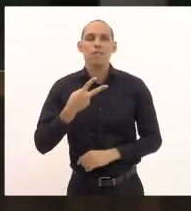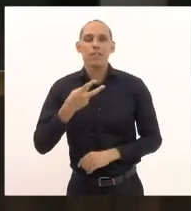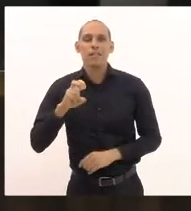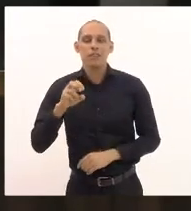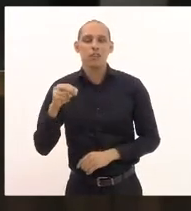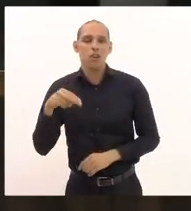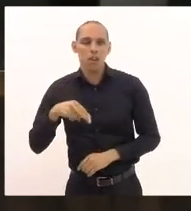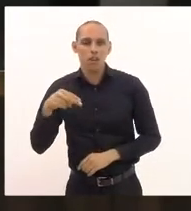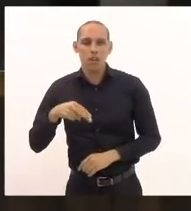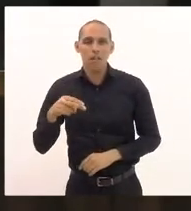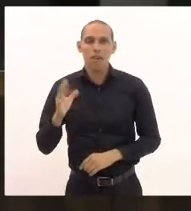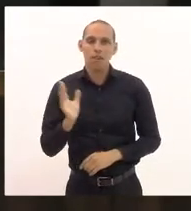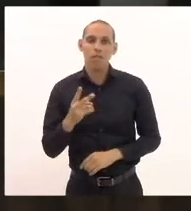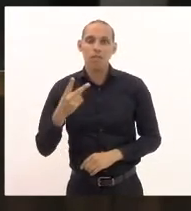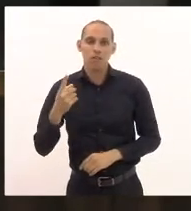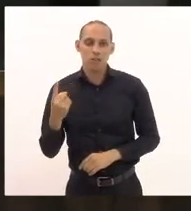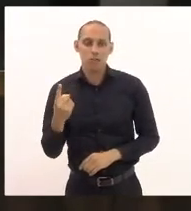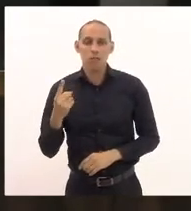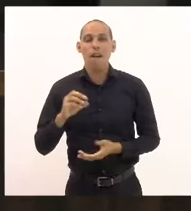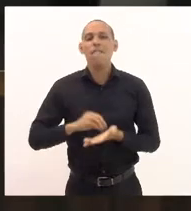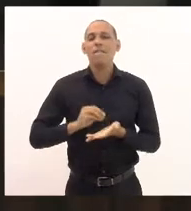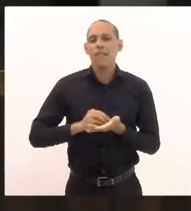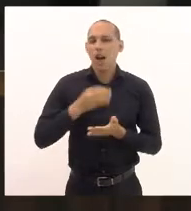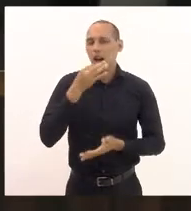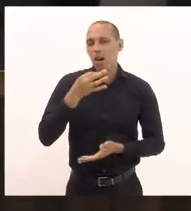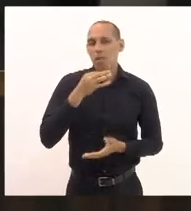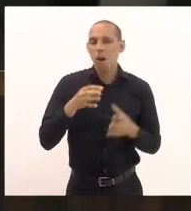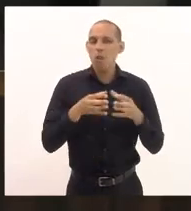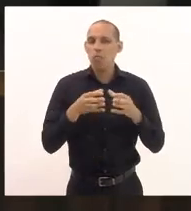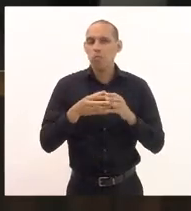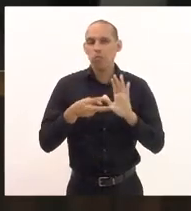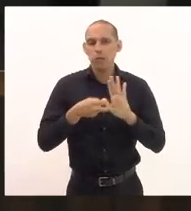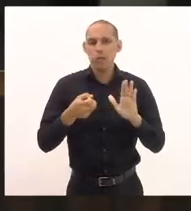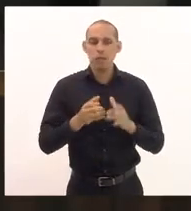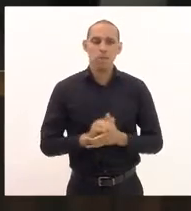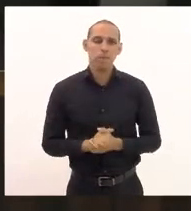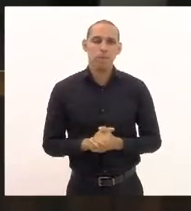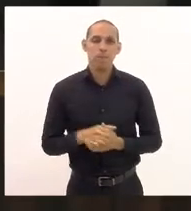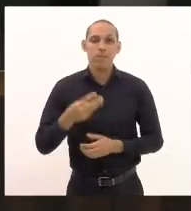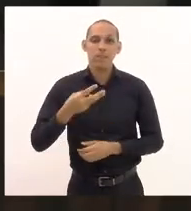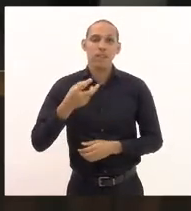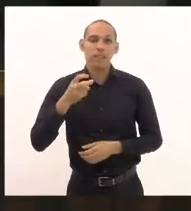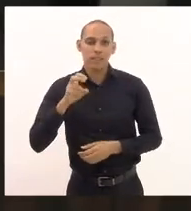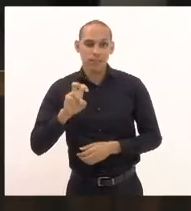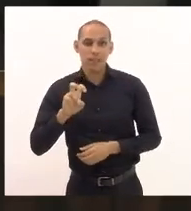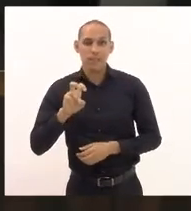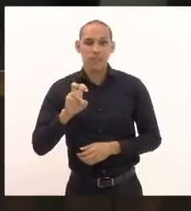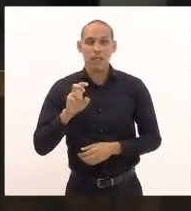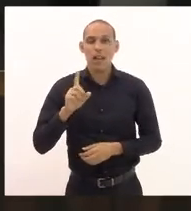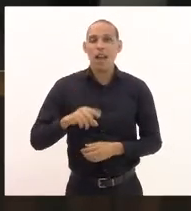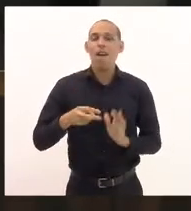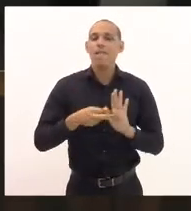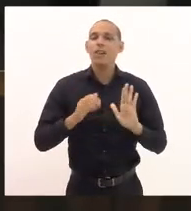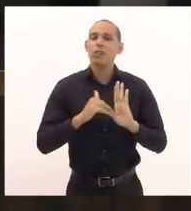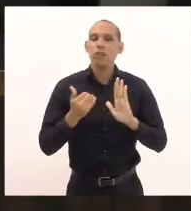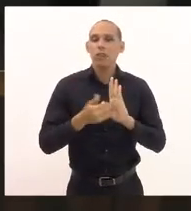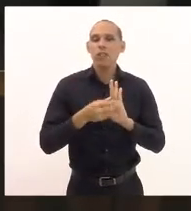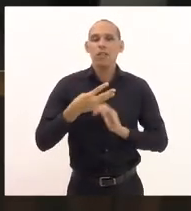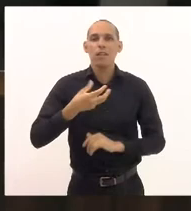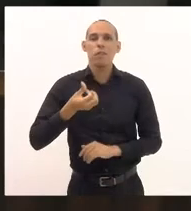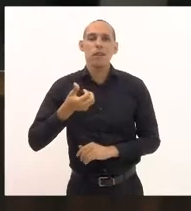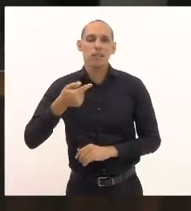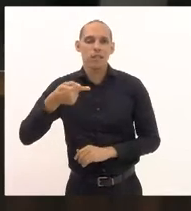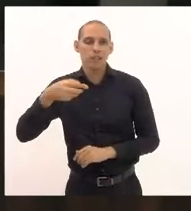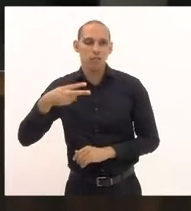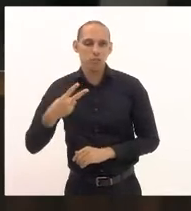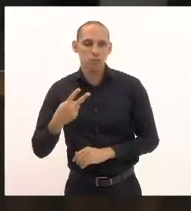que menciona, pendente de pareceres da Comissão de Emendas Constitucionais e Veto. 35º veto total aposto ao projeto de lei 3672-A de